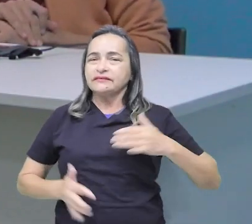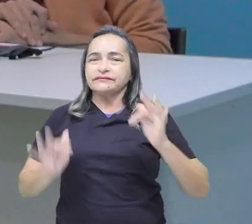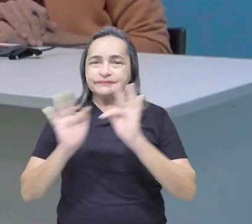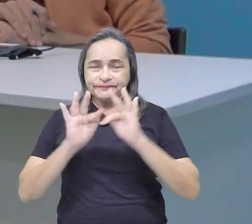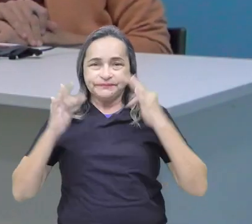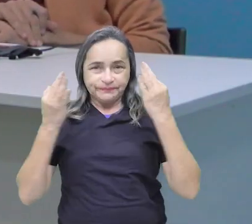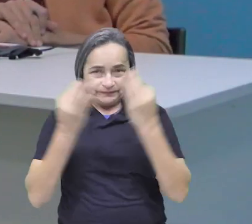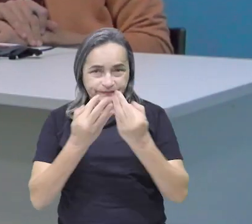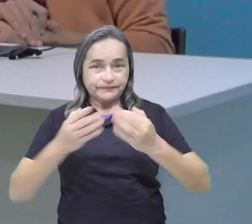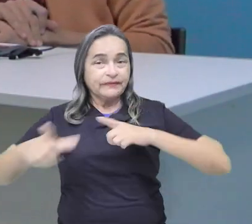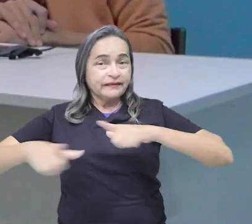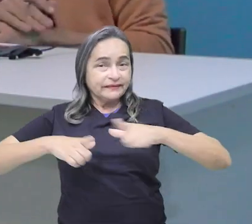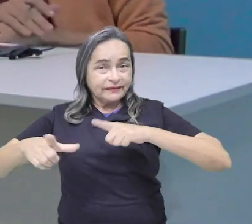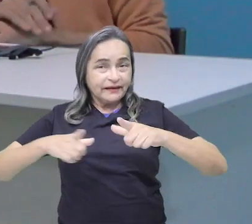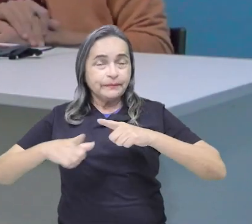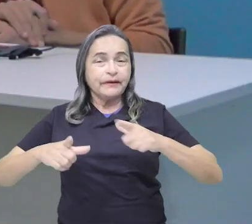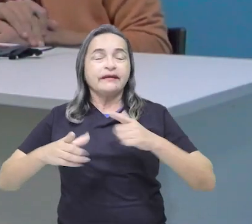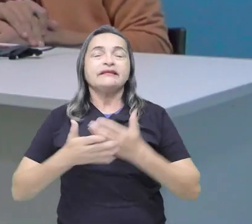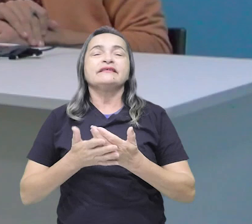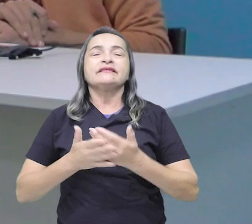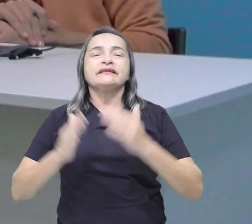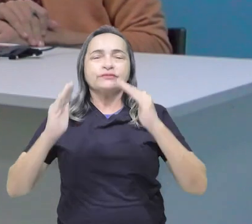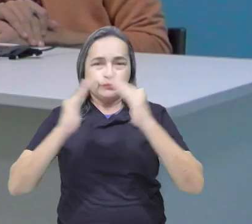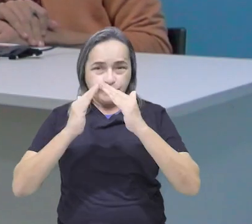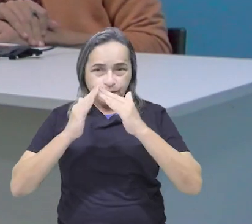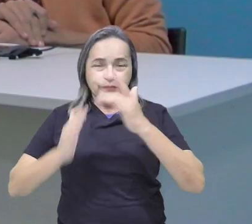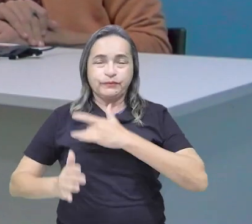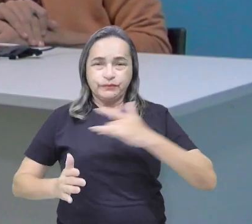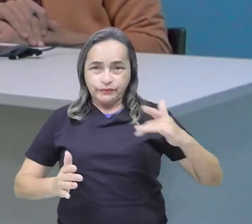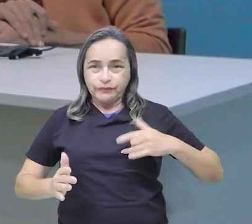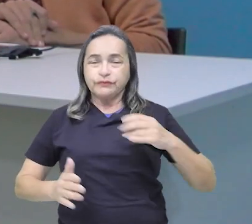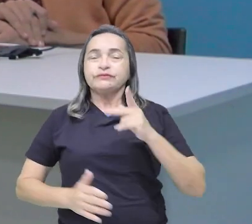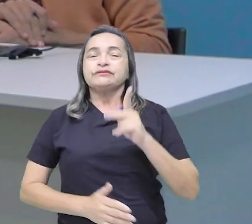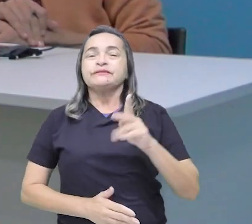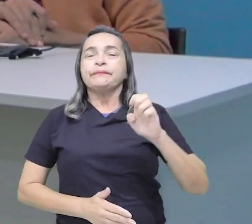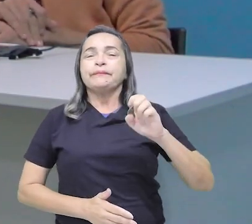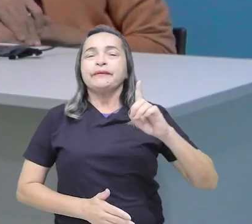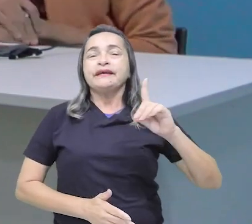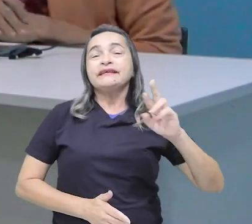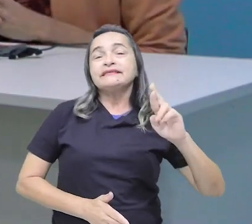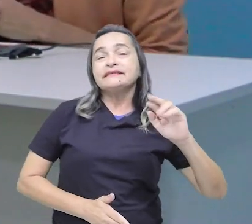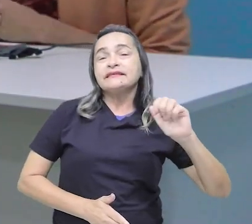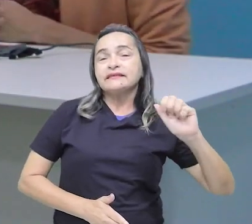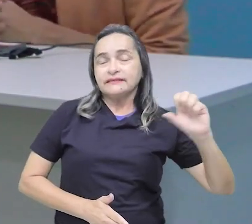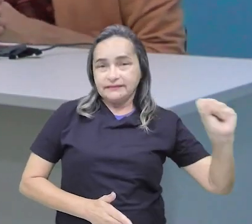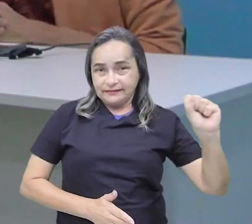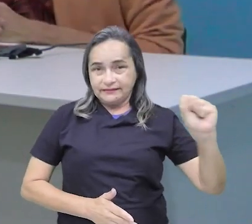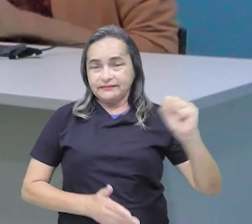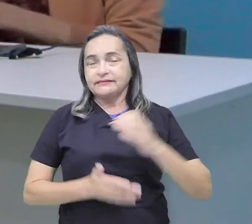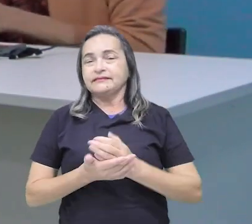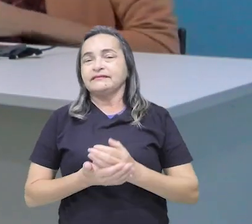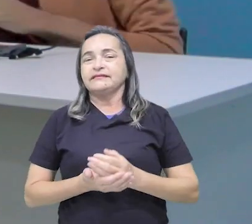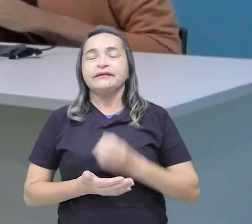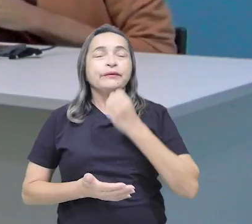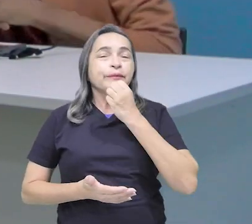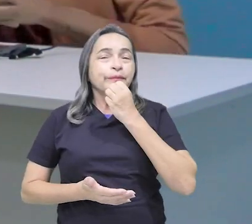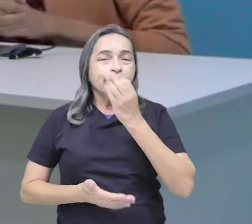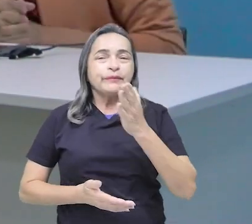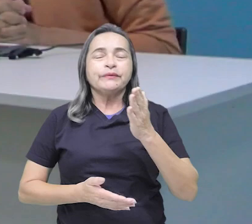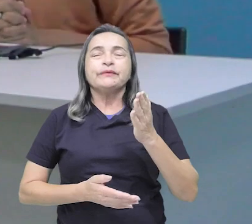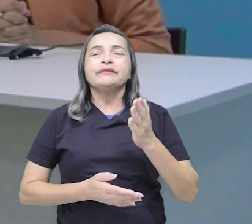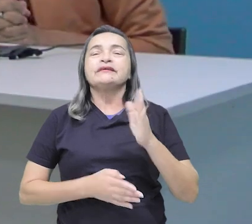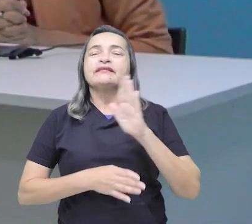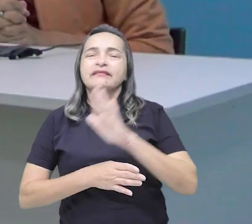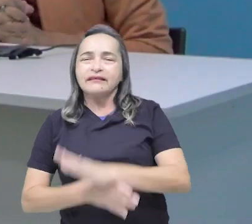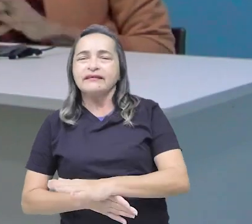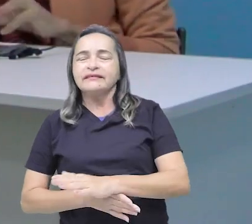de Pedras e é pós-graduado em Saúde da Família e Comunidade. Muito boa tarde, doutor Javes. Muito obrigado por ter aceitado o